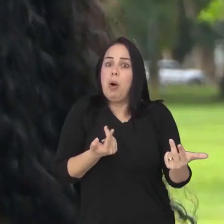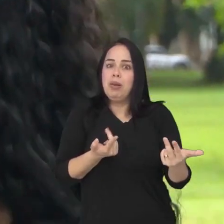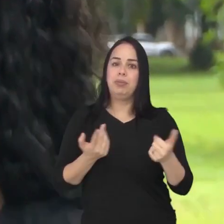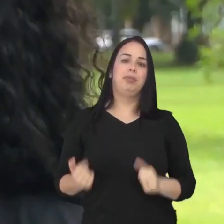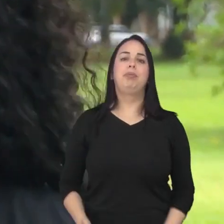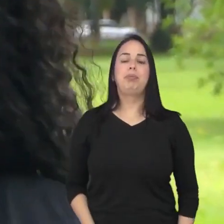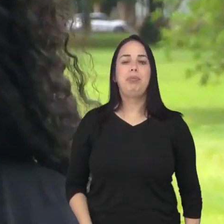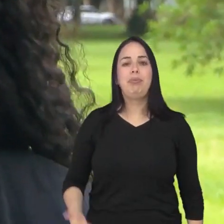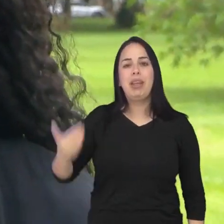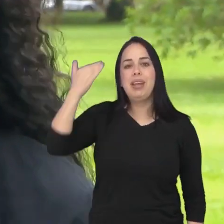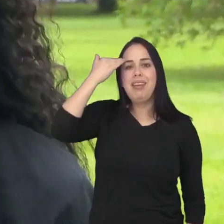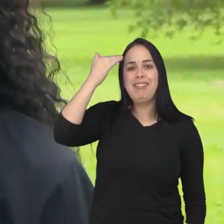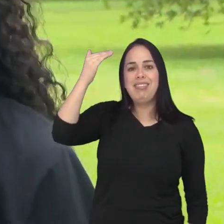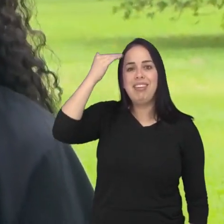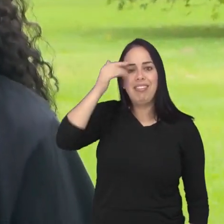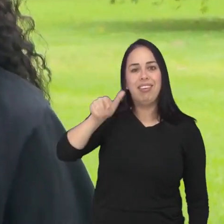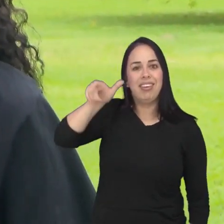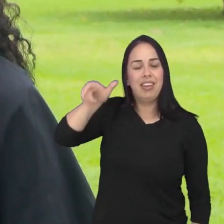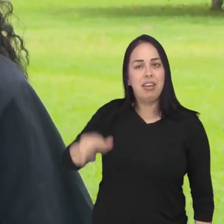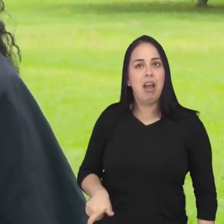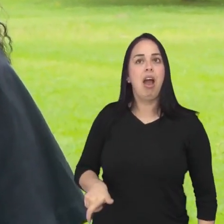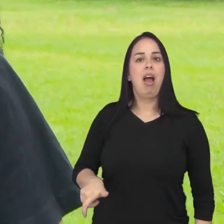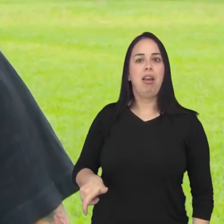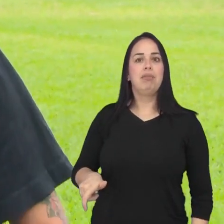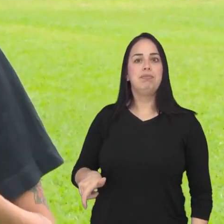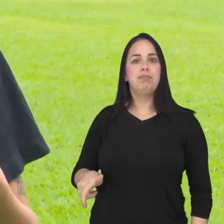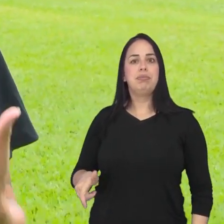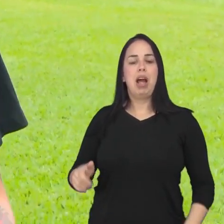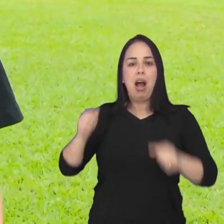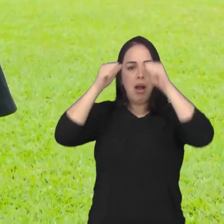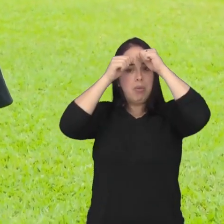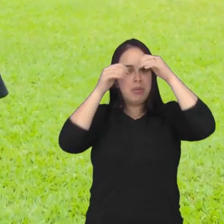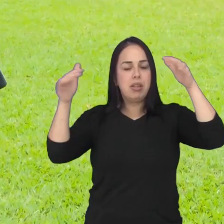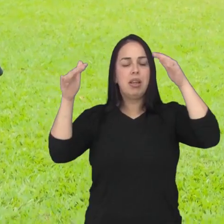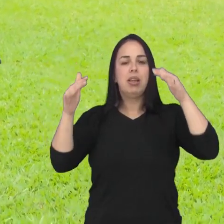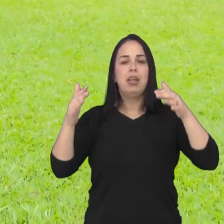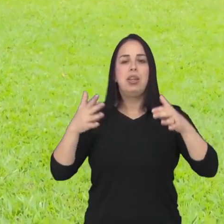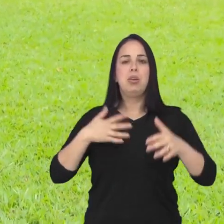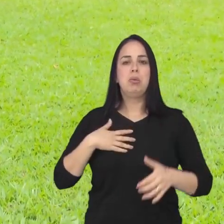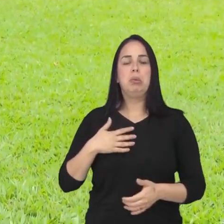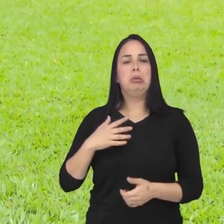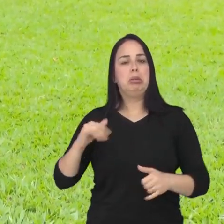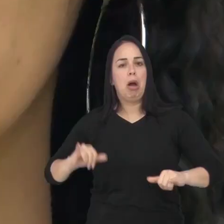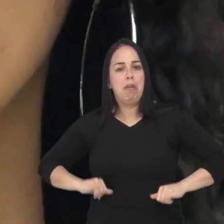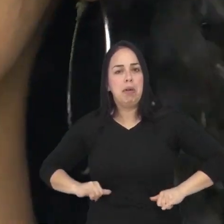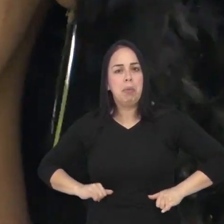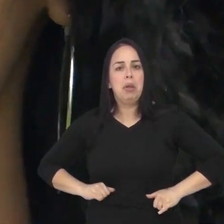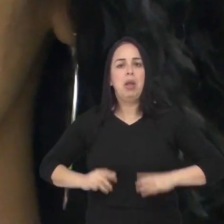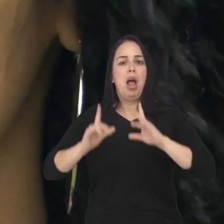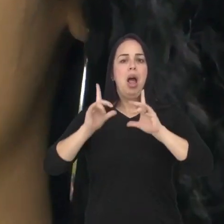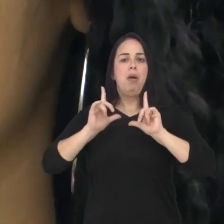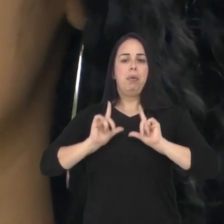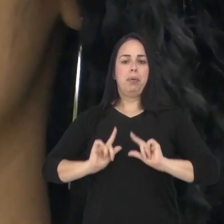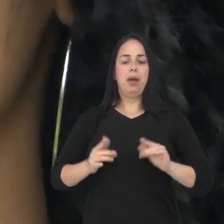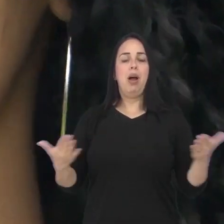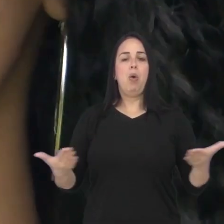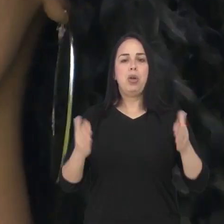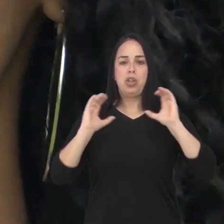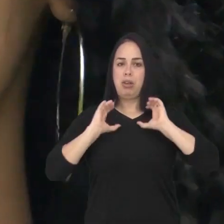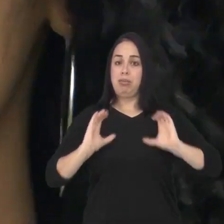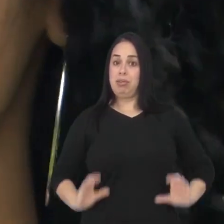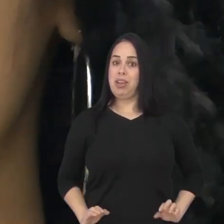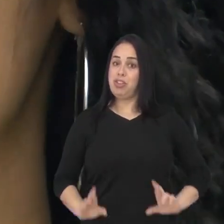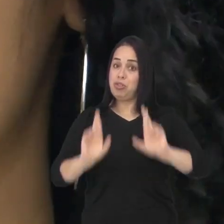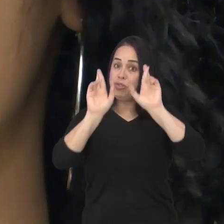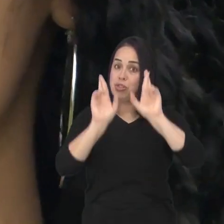crianças. Entender a condição respondeu muitas dúvidas e trouxe alívio para o sofrimento. Hoje ela sabe que o